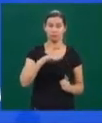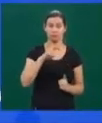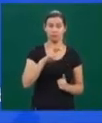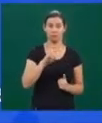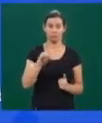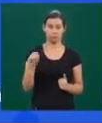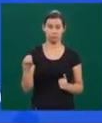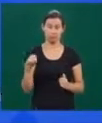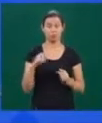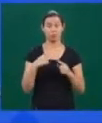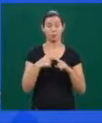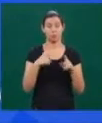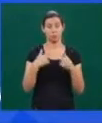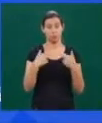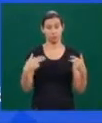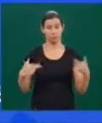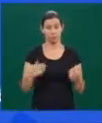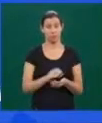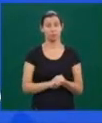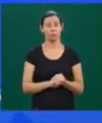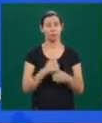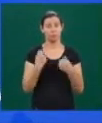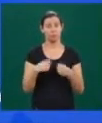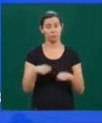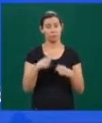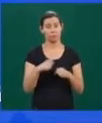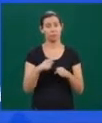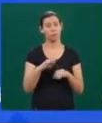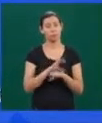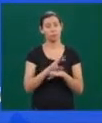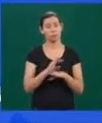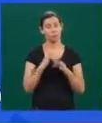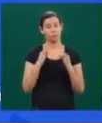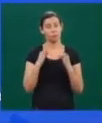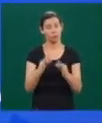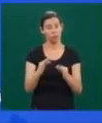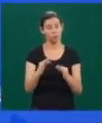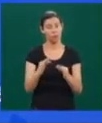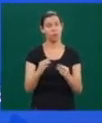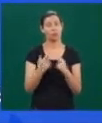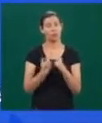em eletrônica a partir do segundo módulo. Enviar o currículo para